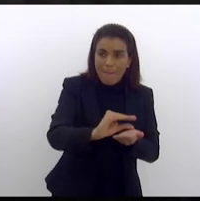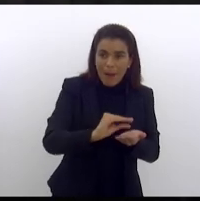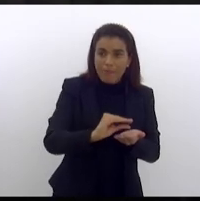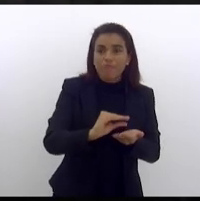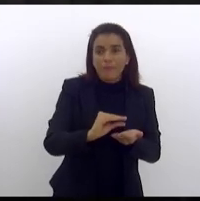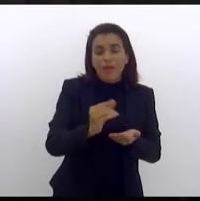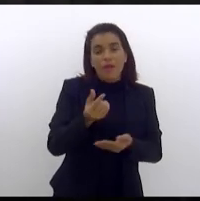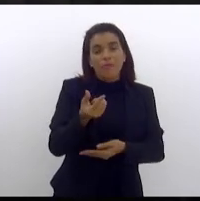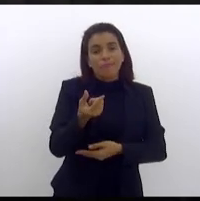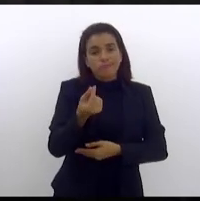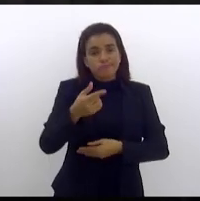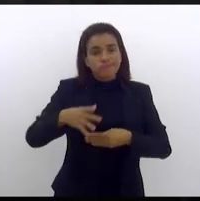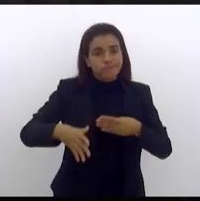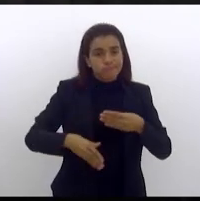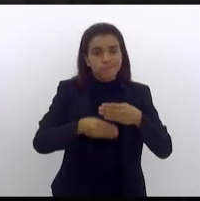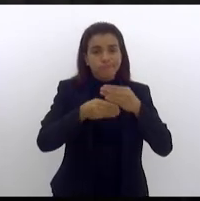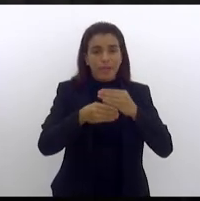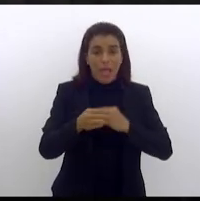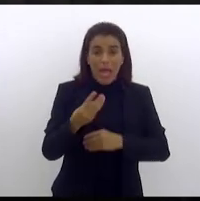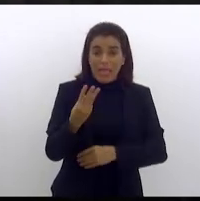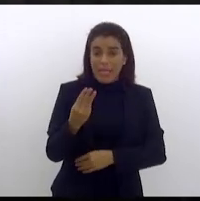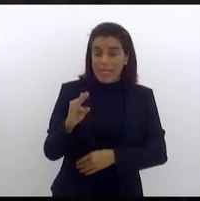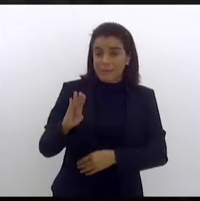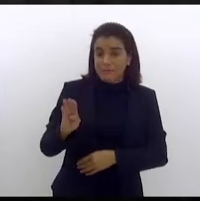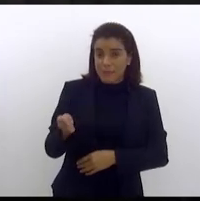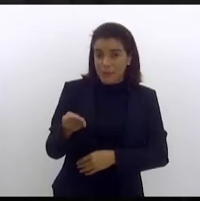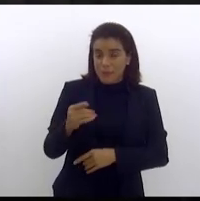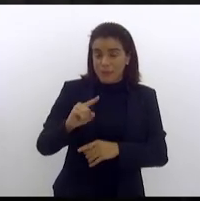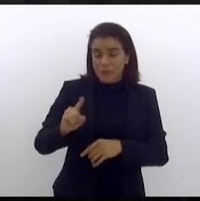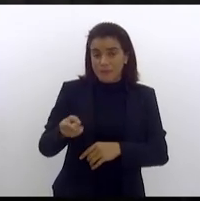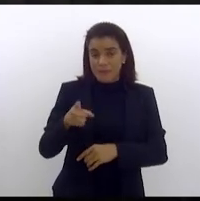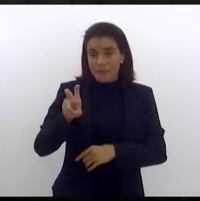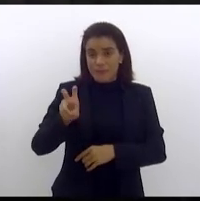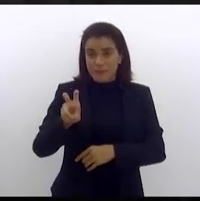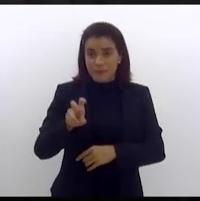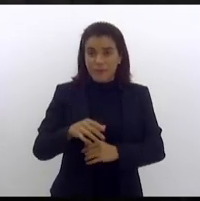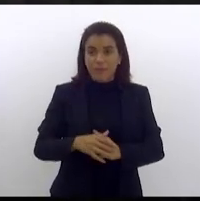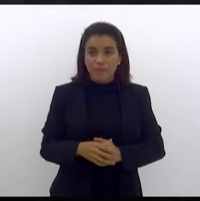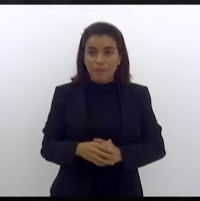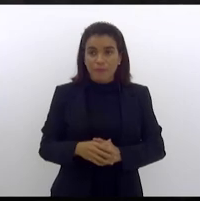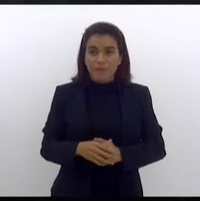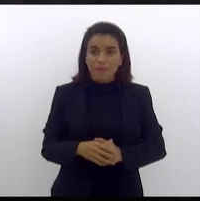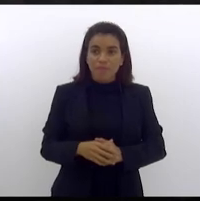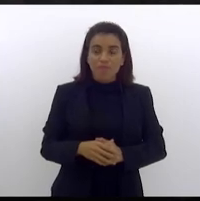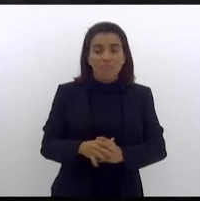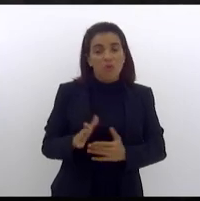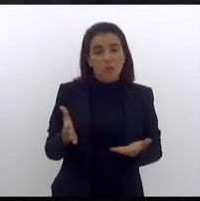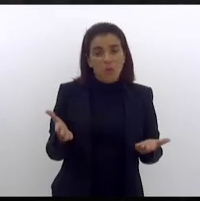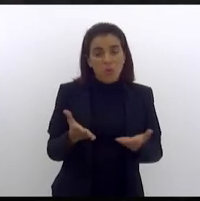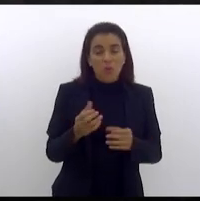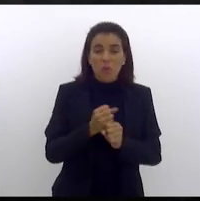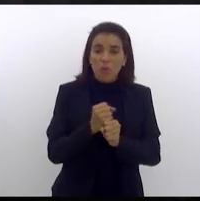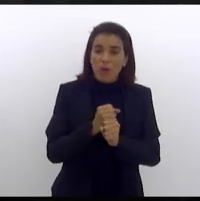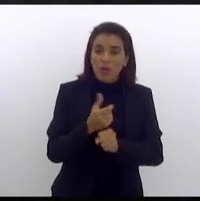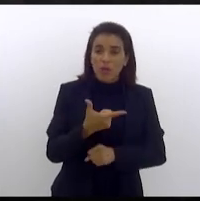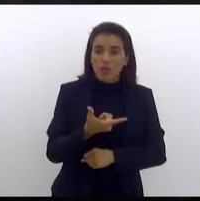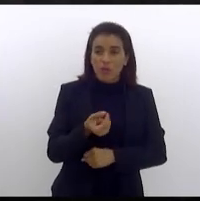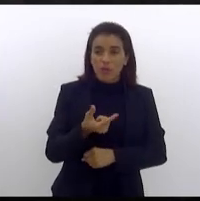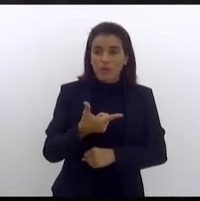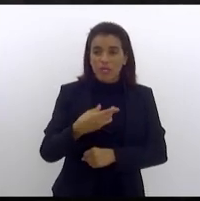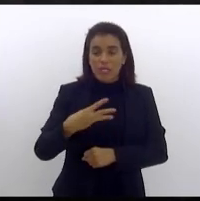montante superior a bilhões me então fecharemos 2023 sem